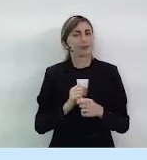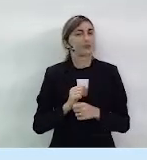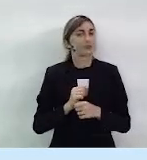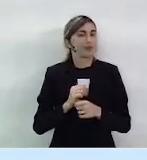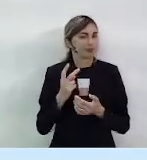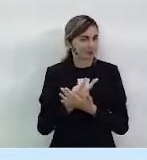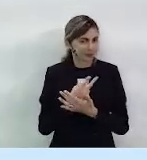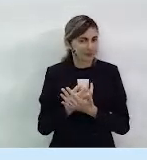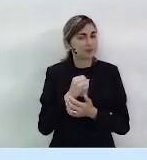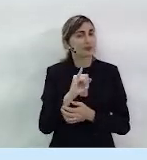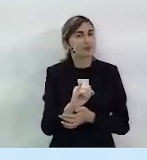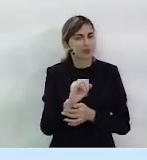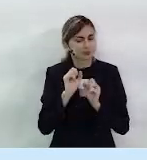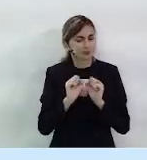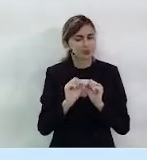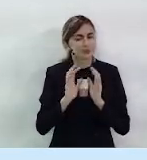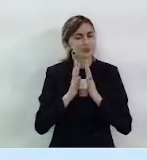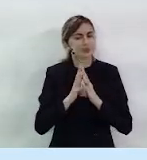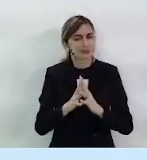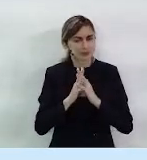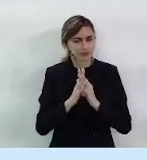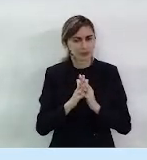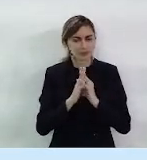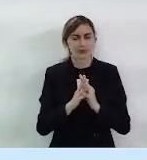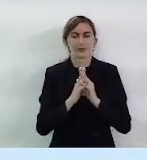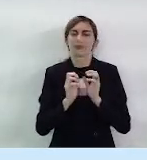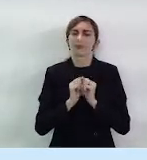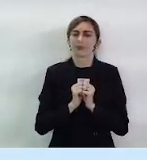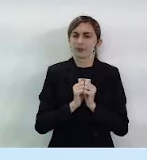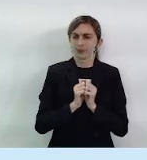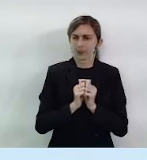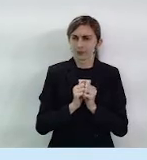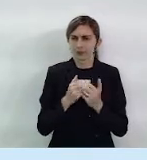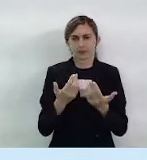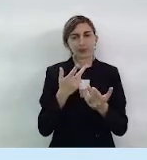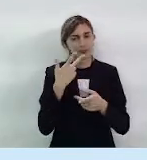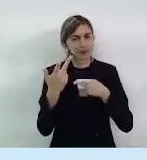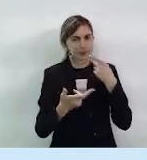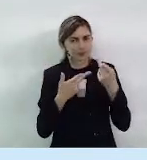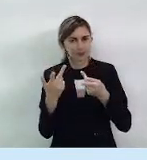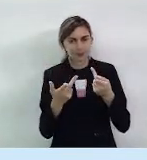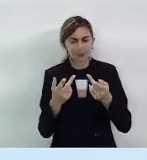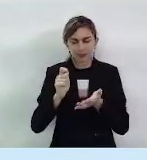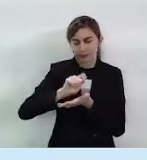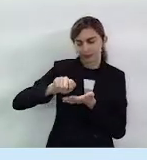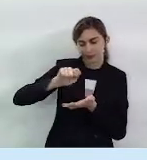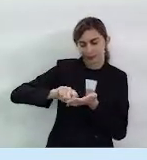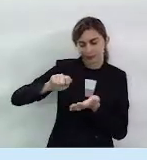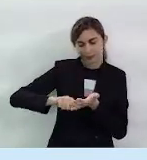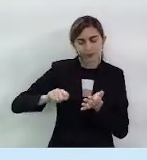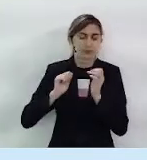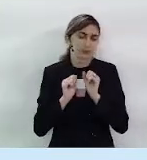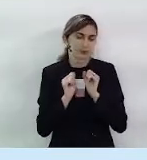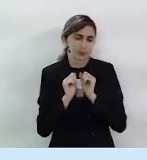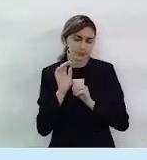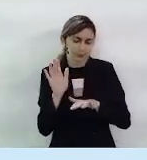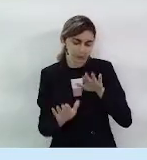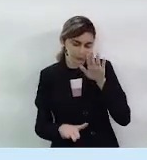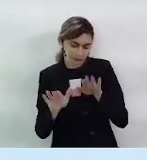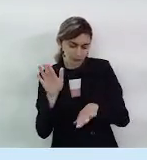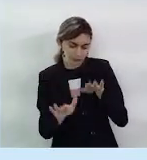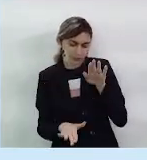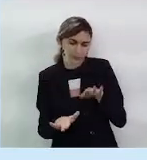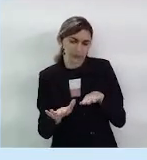Engana-se. A gente pode acabar confundindo a fala com a escrita. Às vezes é